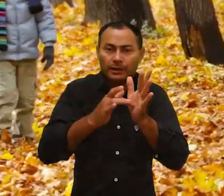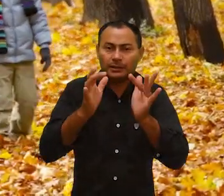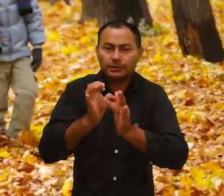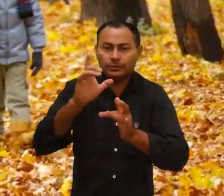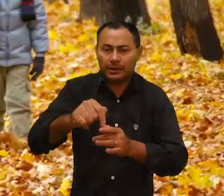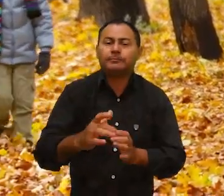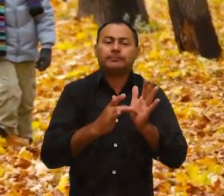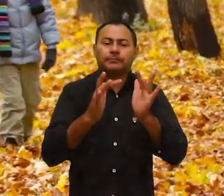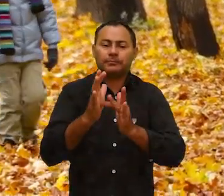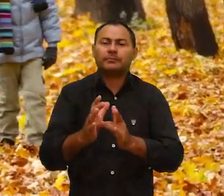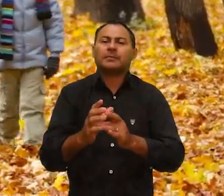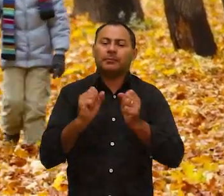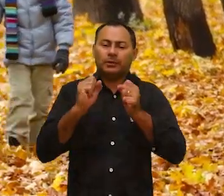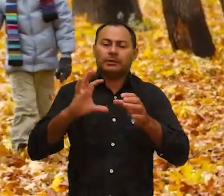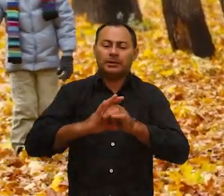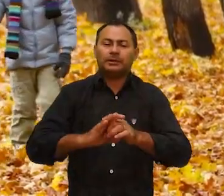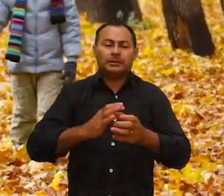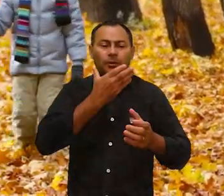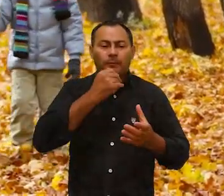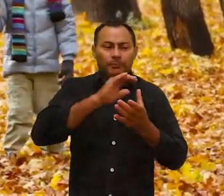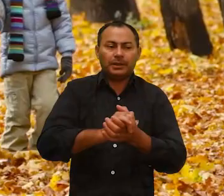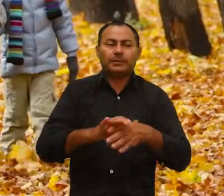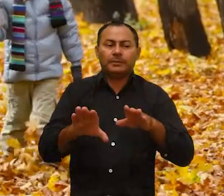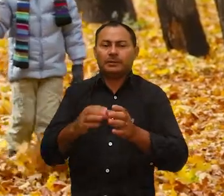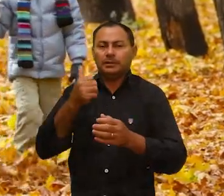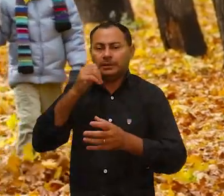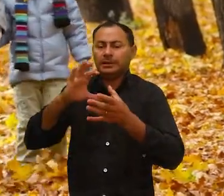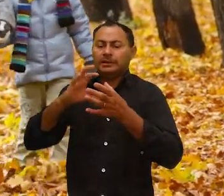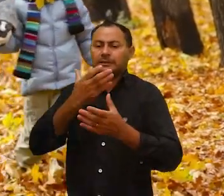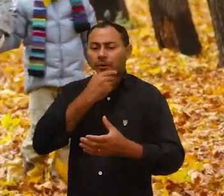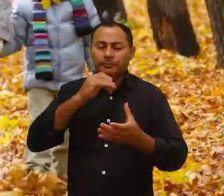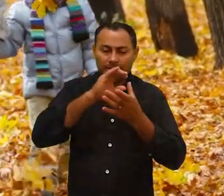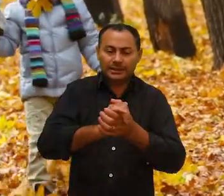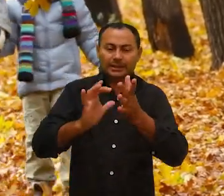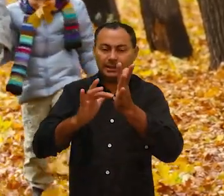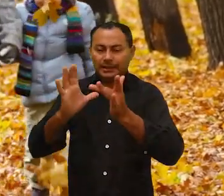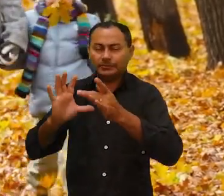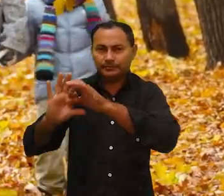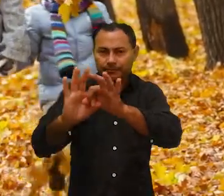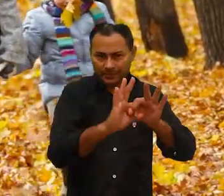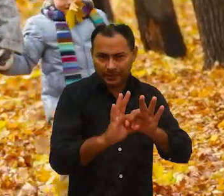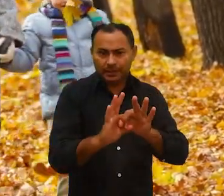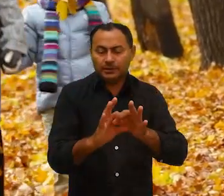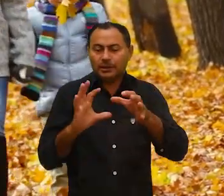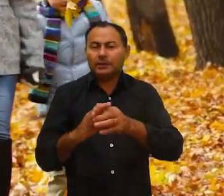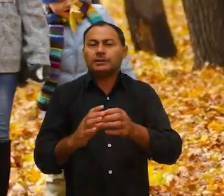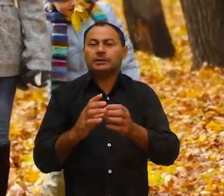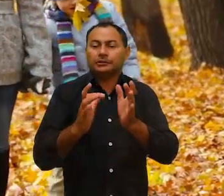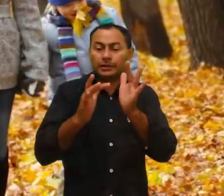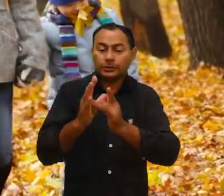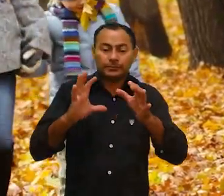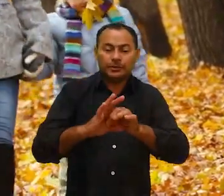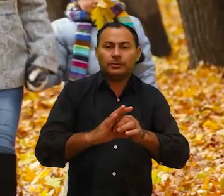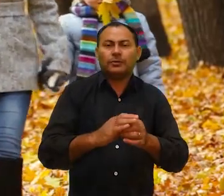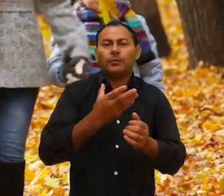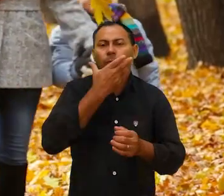é, porque Cristo pode estar neste marido e este marido pode estar em Cristo. E se Cristo está neste marido e neste pai,